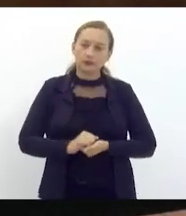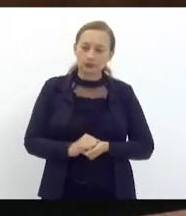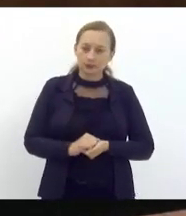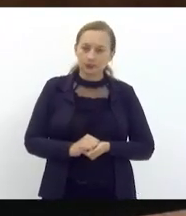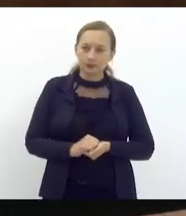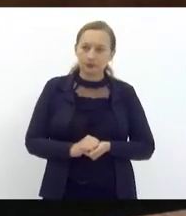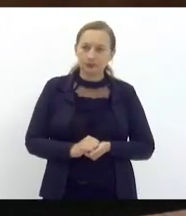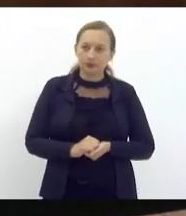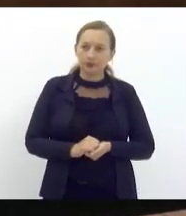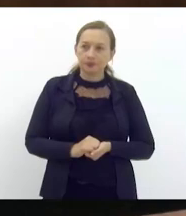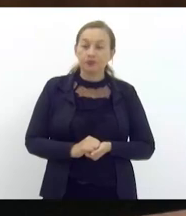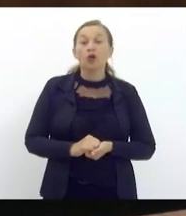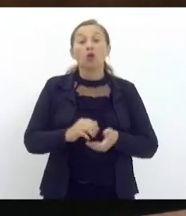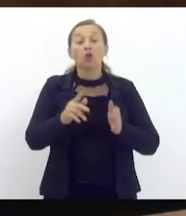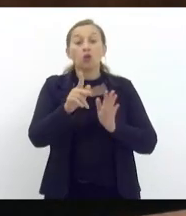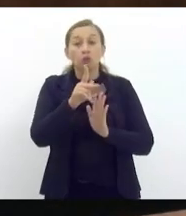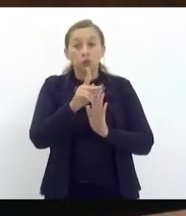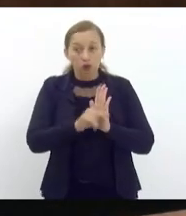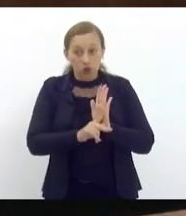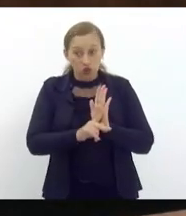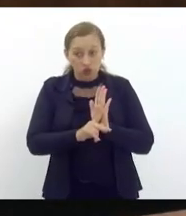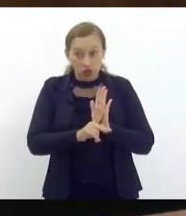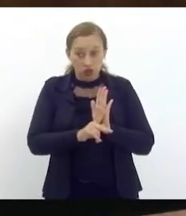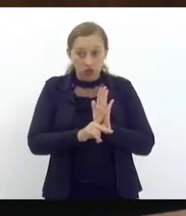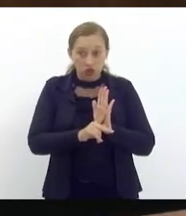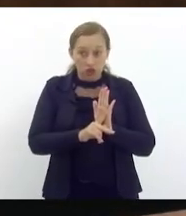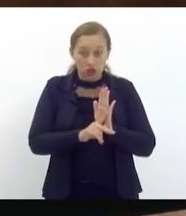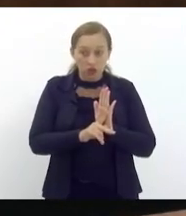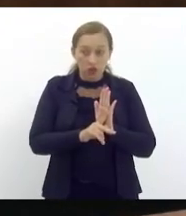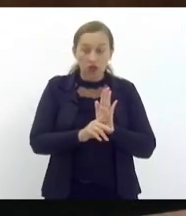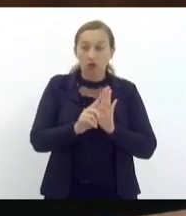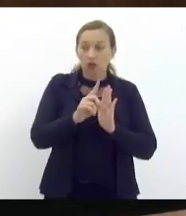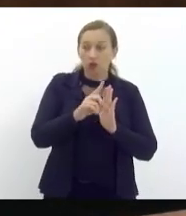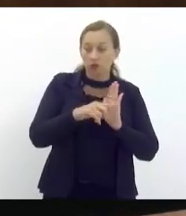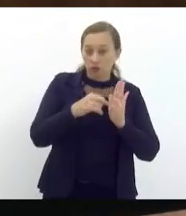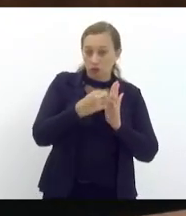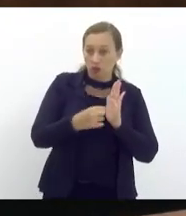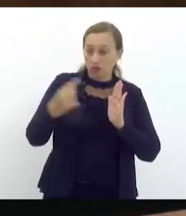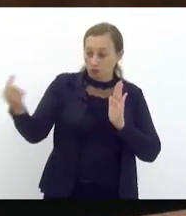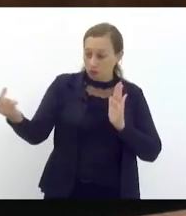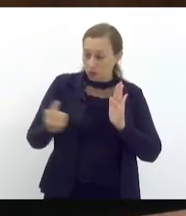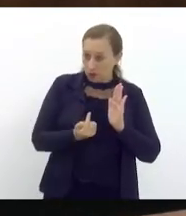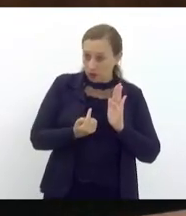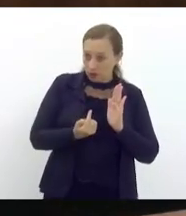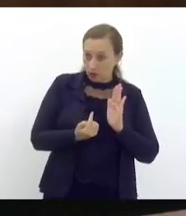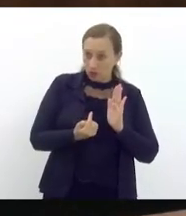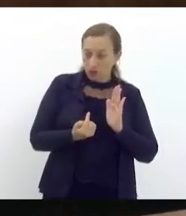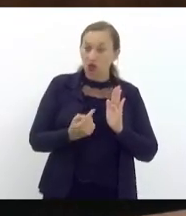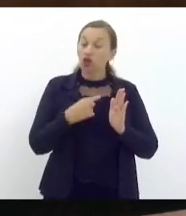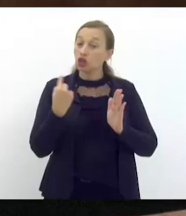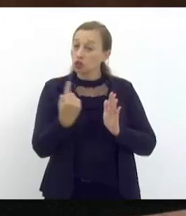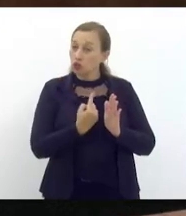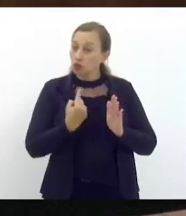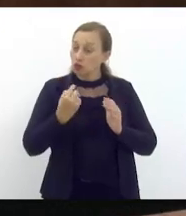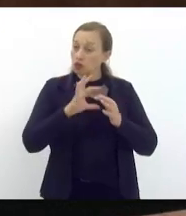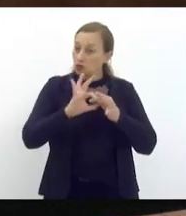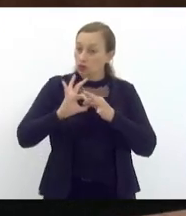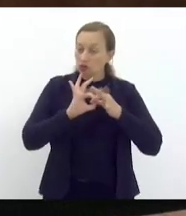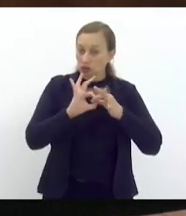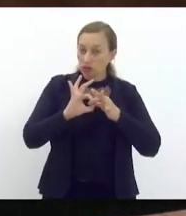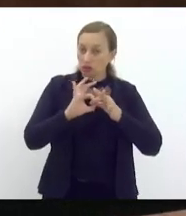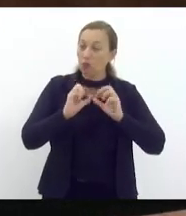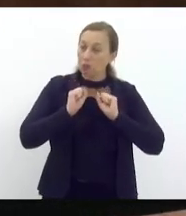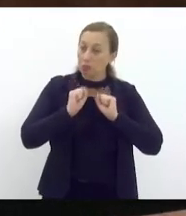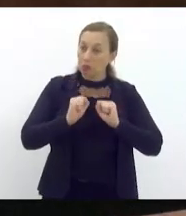É para quando esse projeto quando esse veto vier a pauta para que todos nós da mesma forma que nos unimos para poder